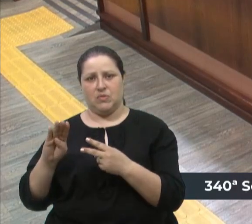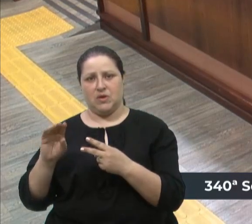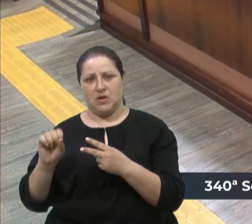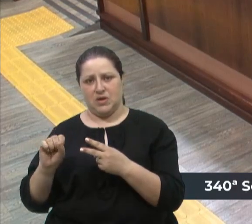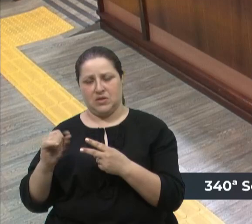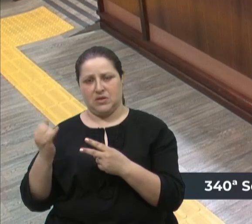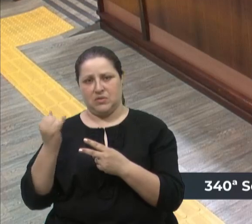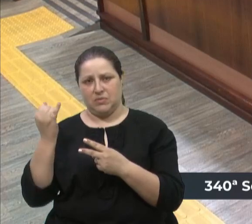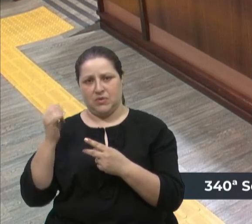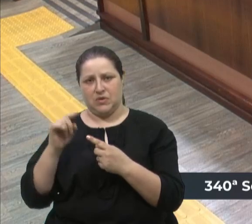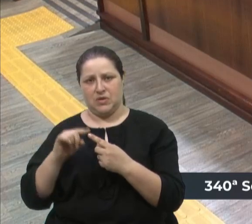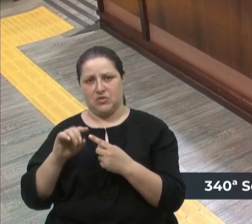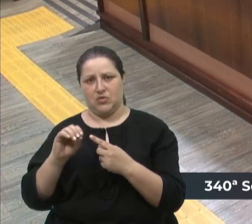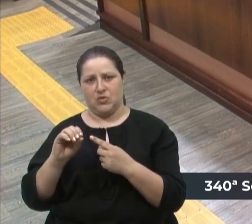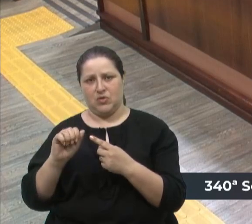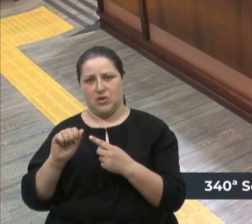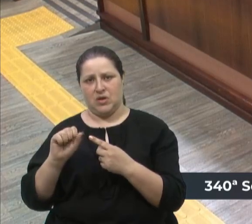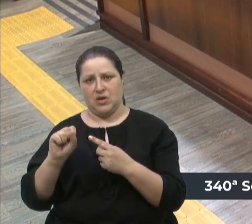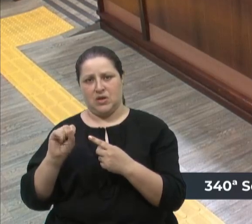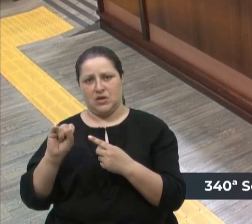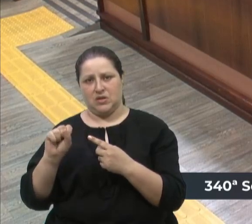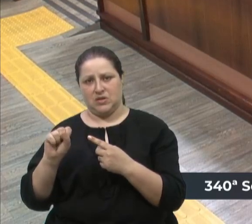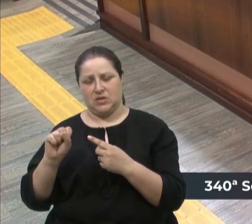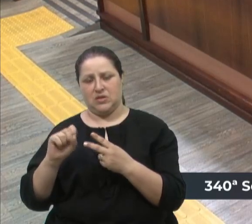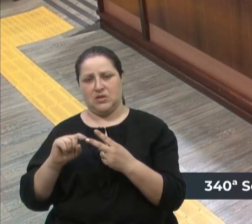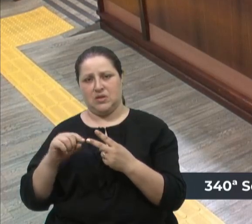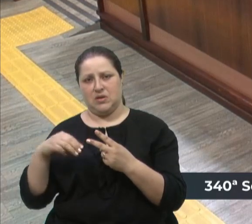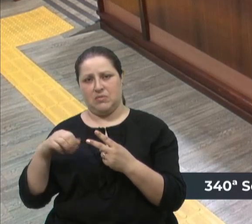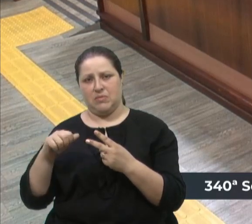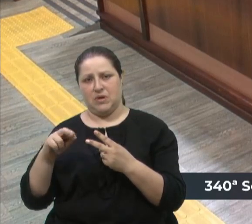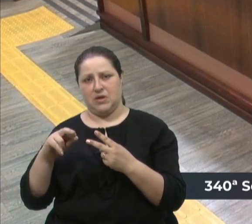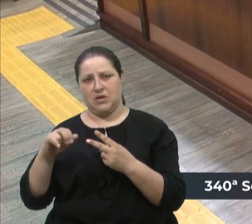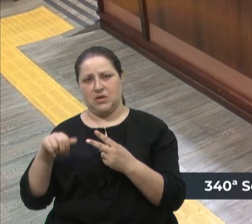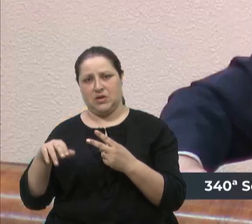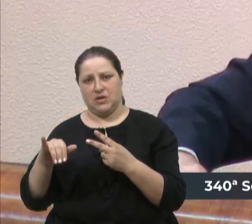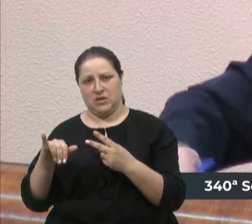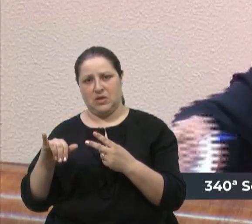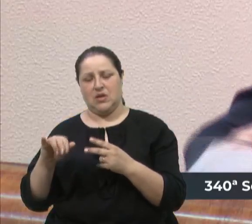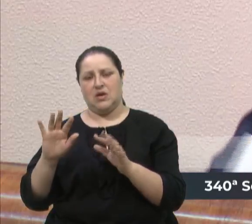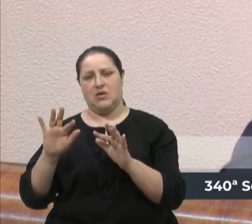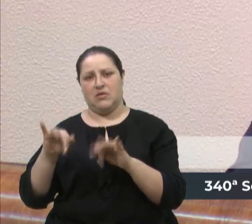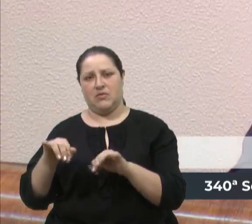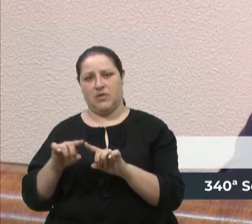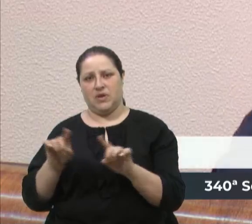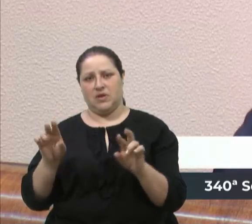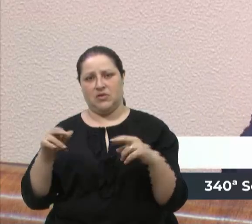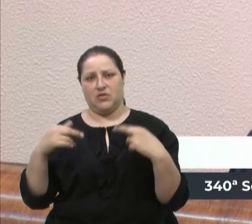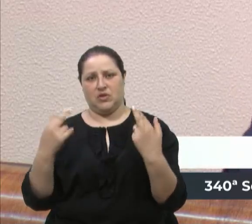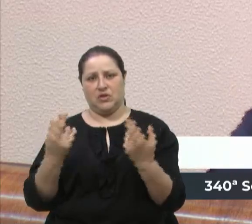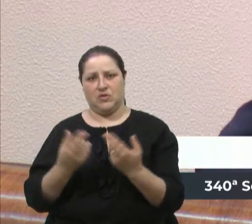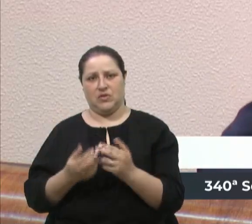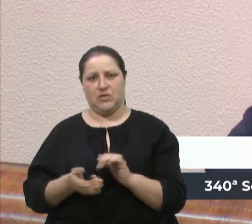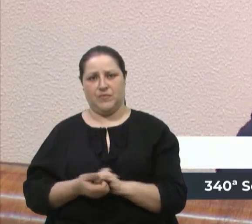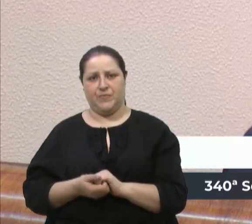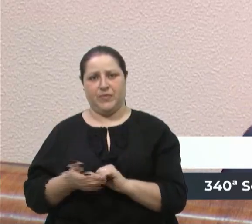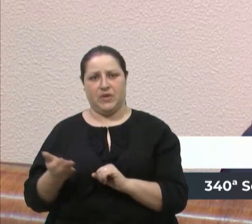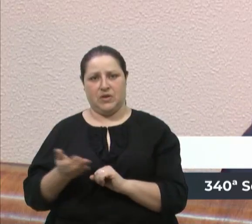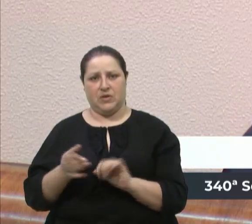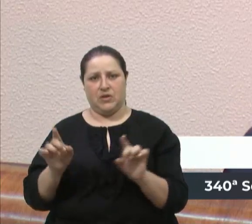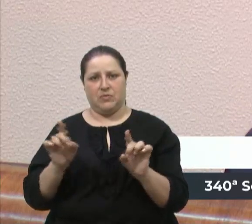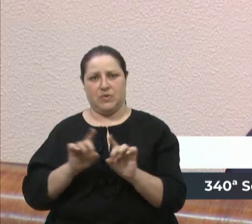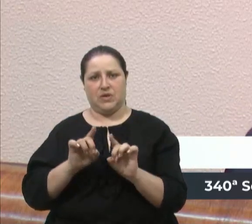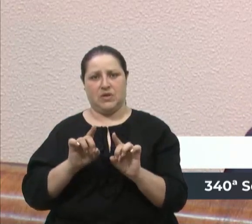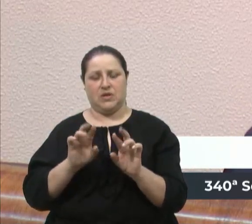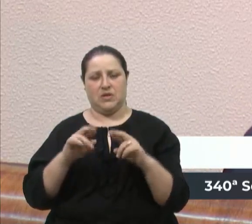do Oasis também do Mariani. Encerrado o grande expediente. Passemos o espaço do pequeno expediente.